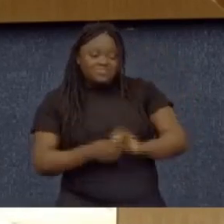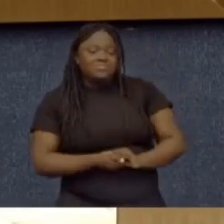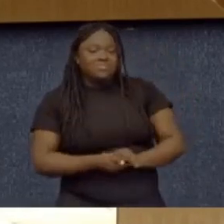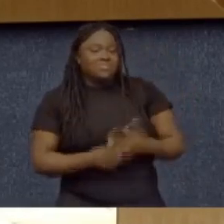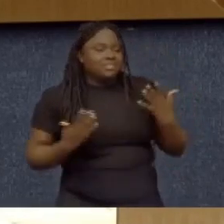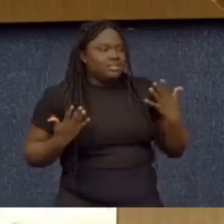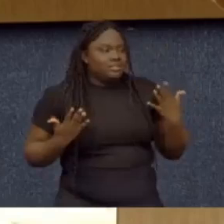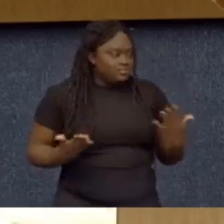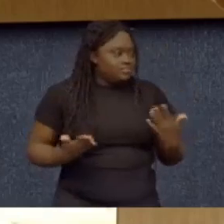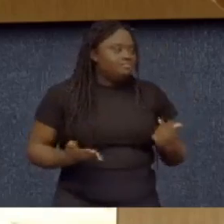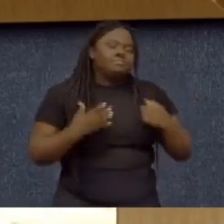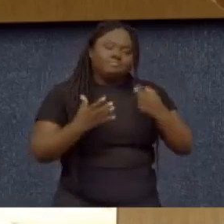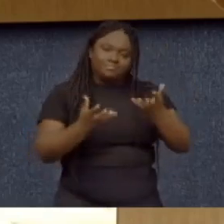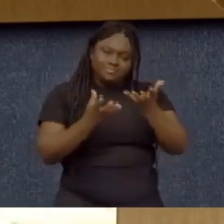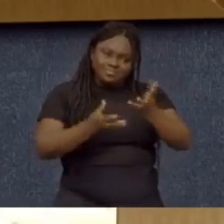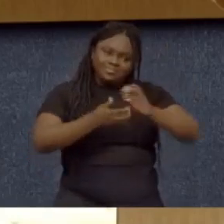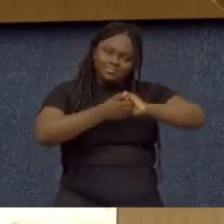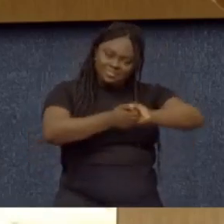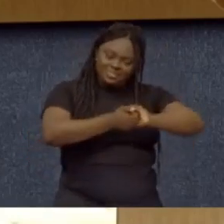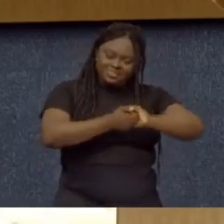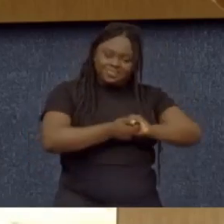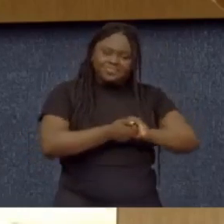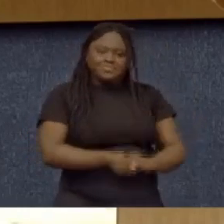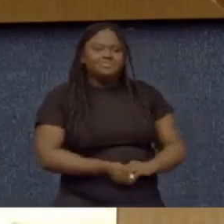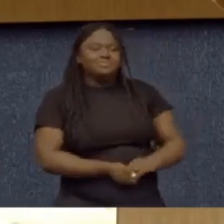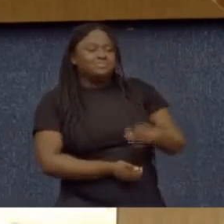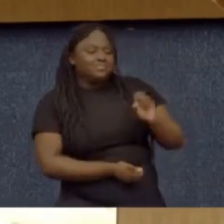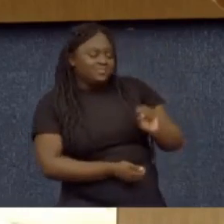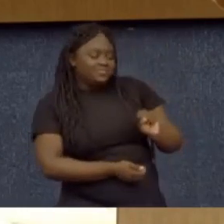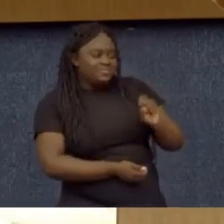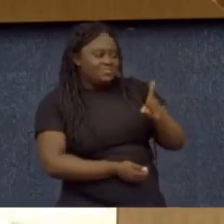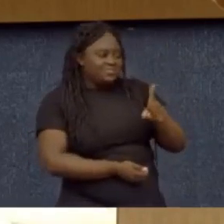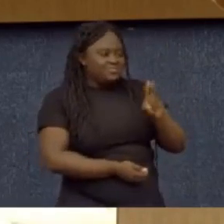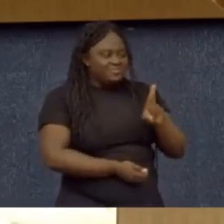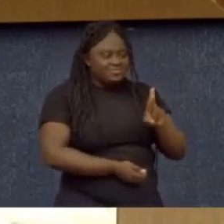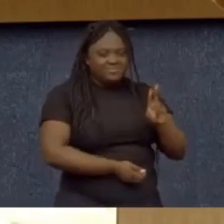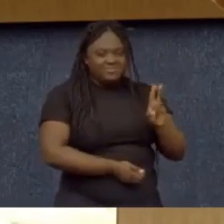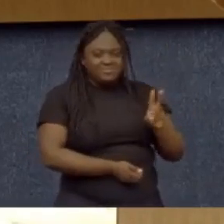Quero cumprimentar Sandro Drummond Brandão,